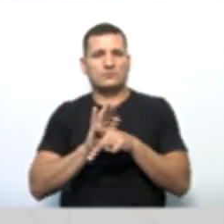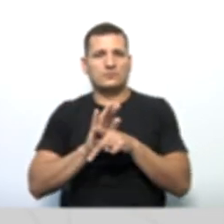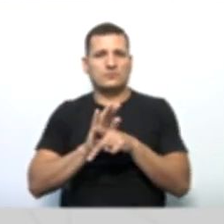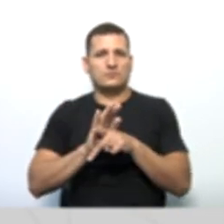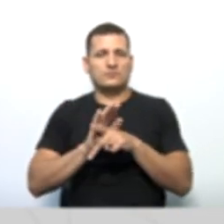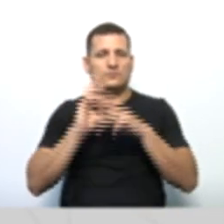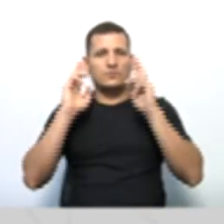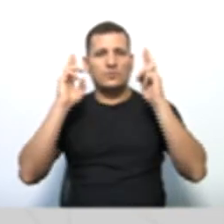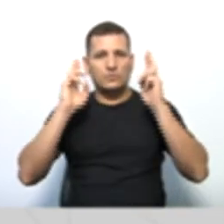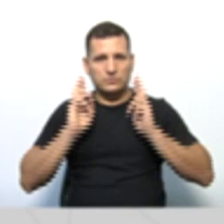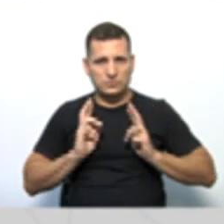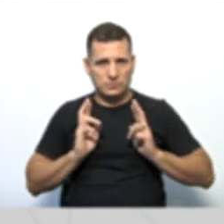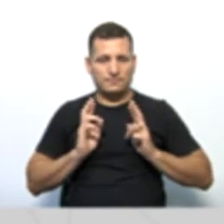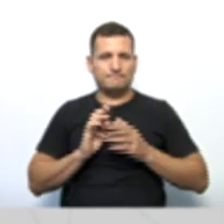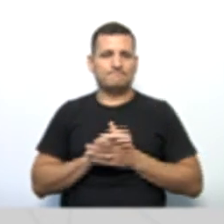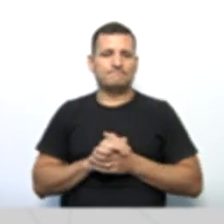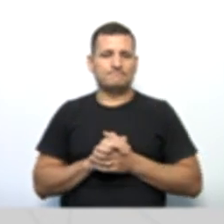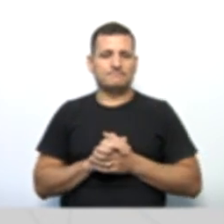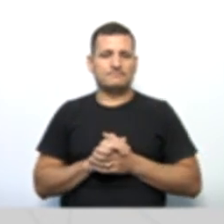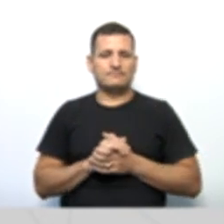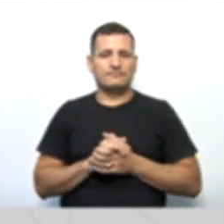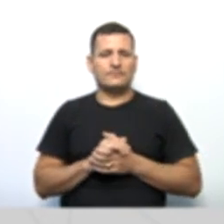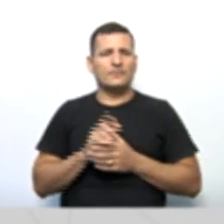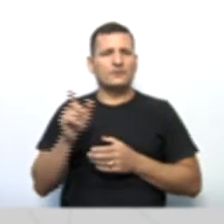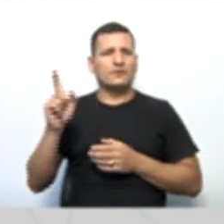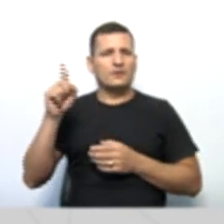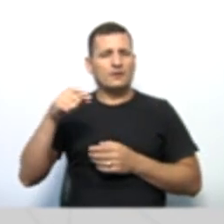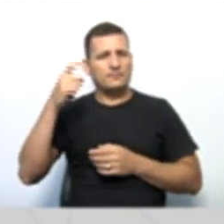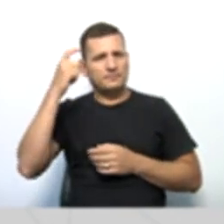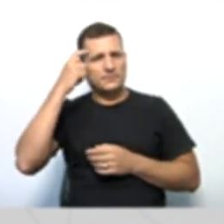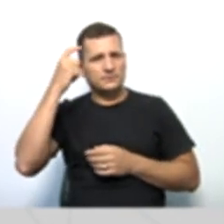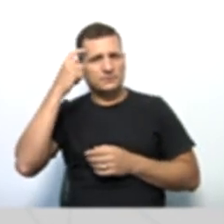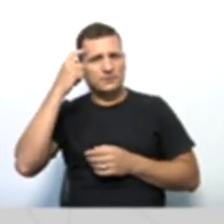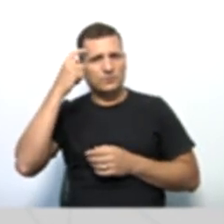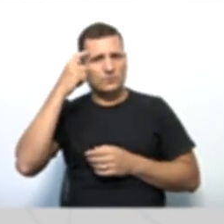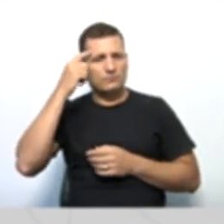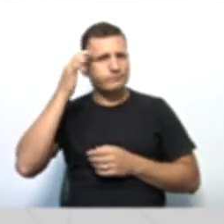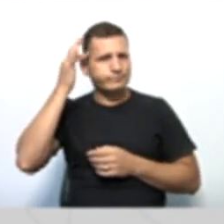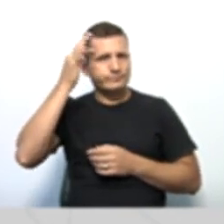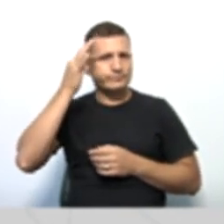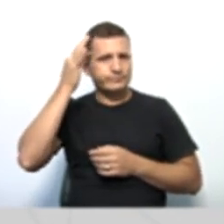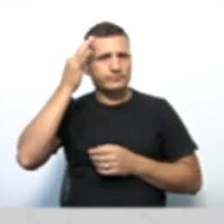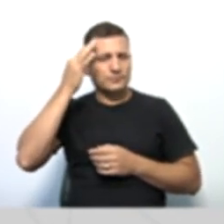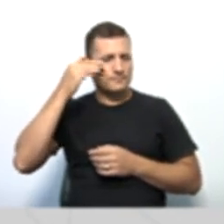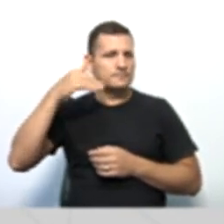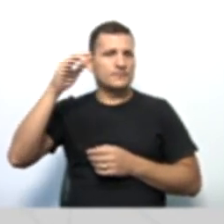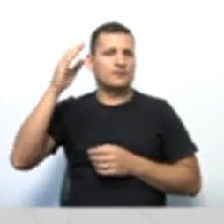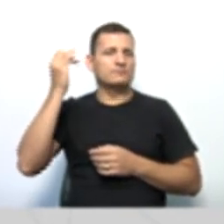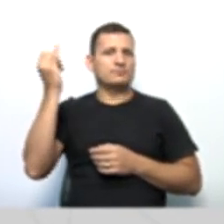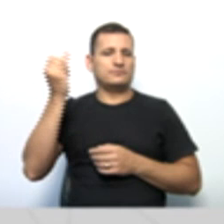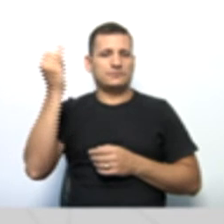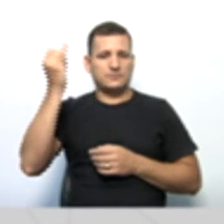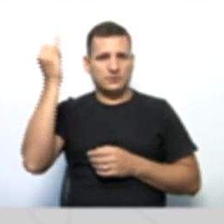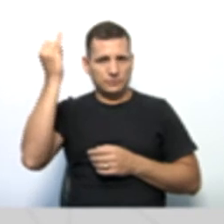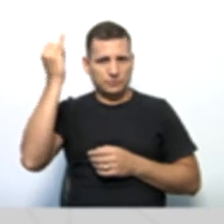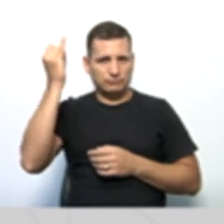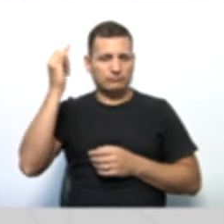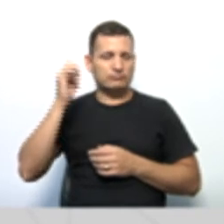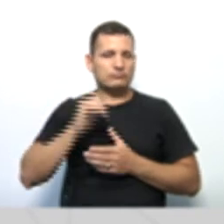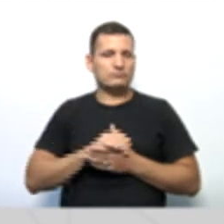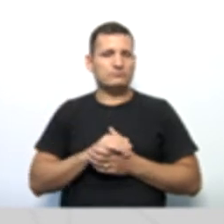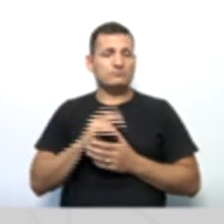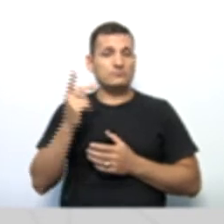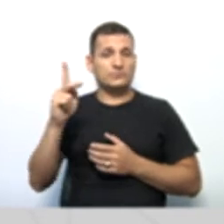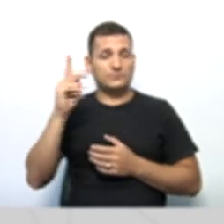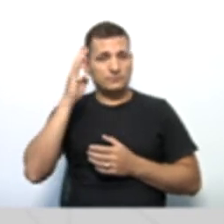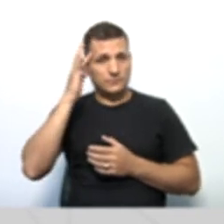origem escocesa. Considerado um dos pensadores mais significativos da filosofia moderna, merece grande destaque sua